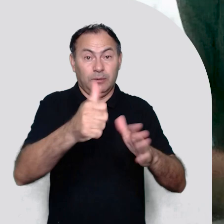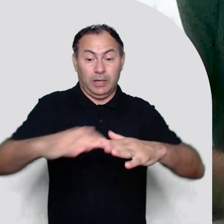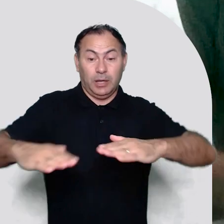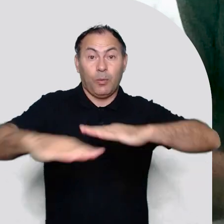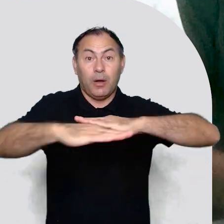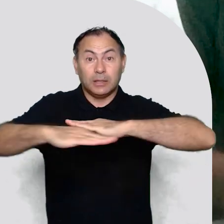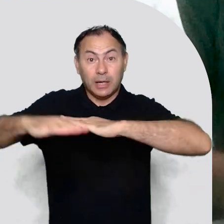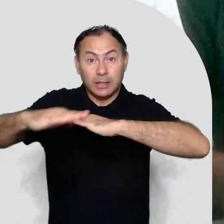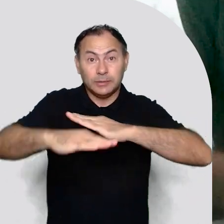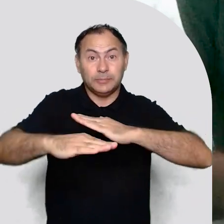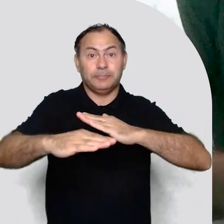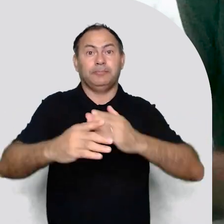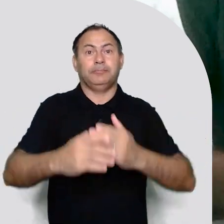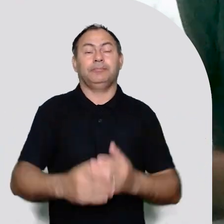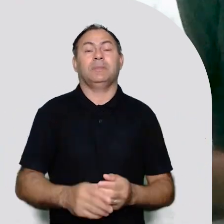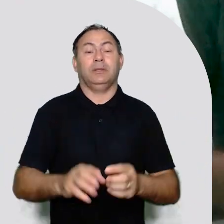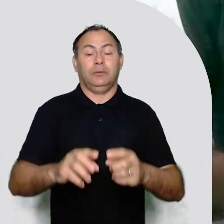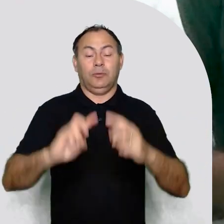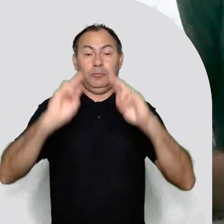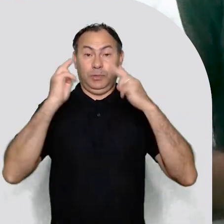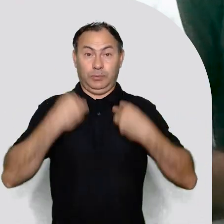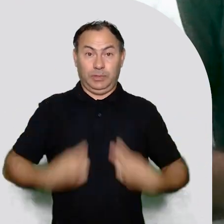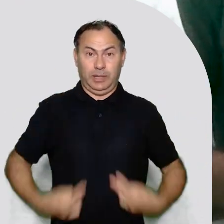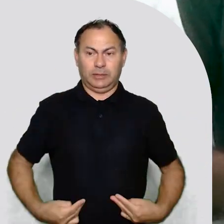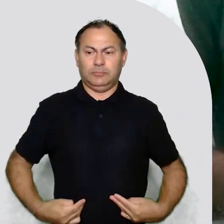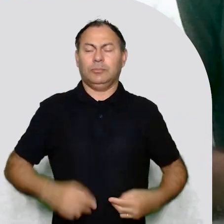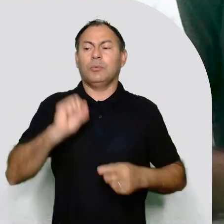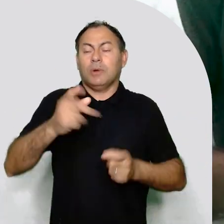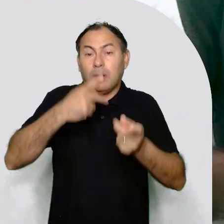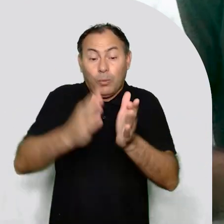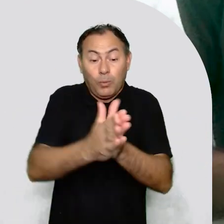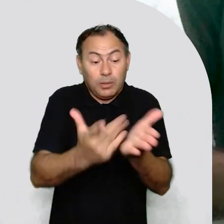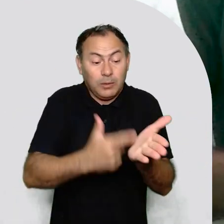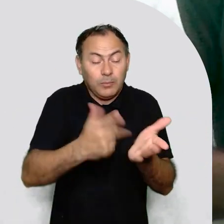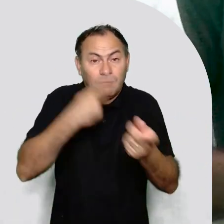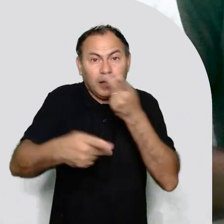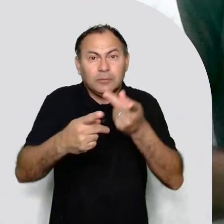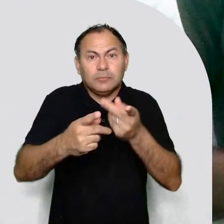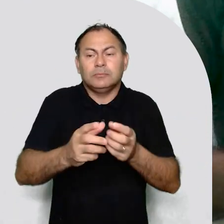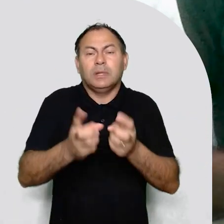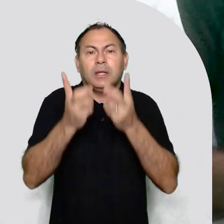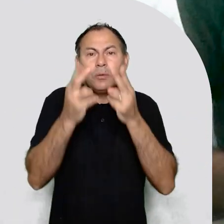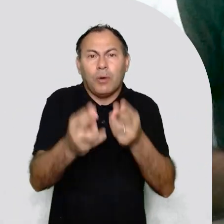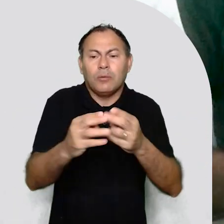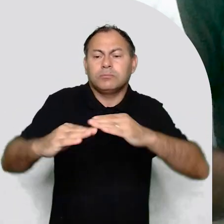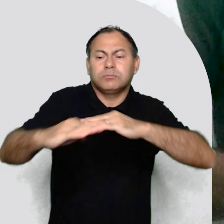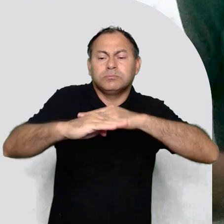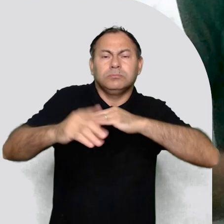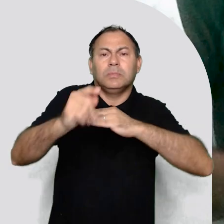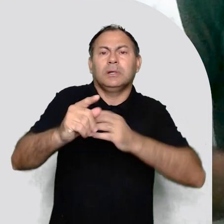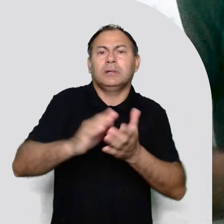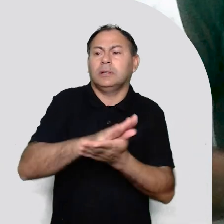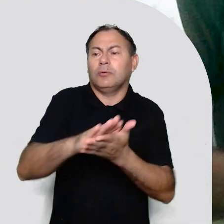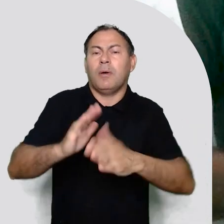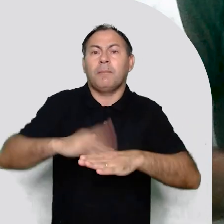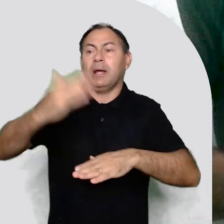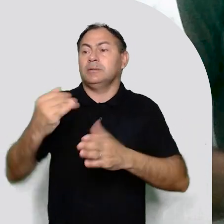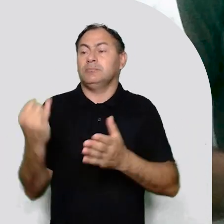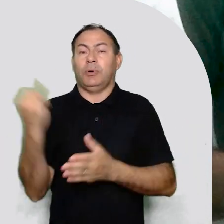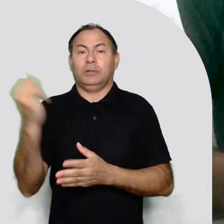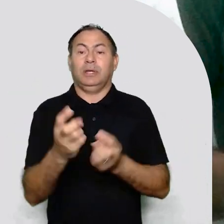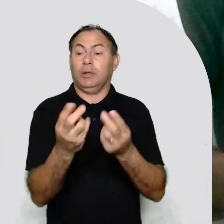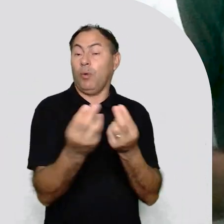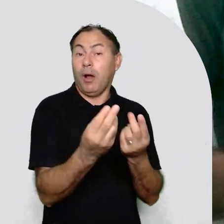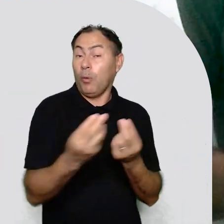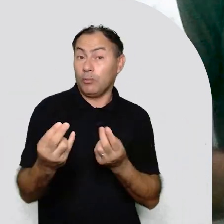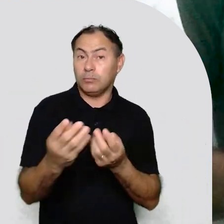igualdade e humildade. O que diz aqui no livro? Todos os seus filhos são iguais para você. Nenhum é mais importante